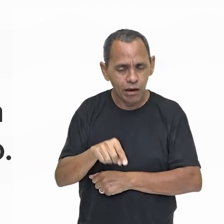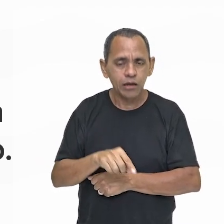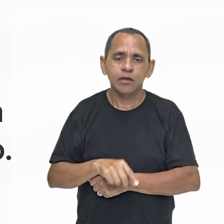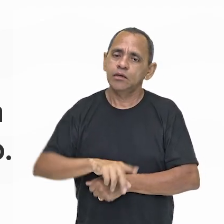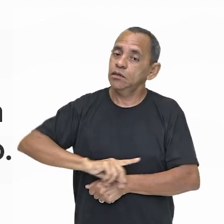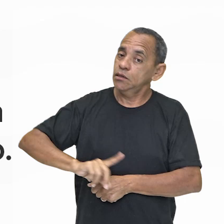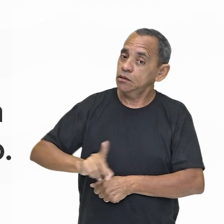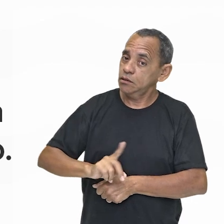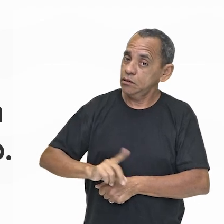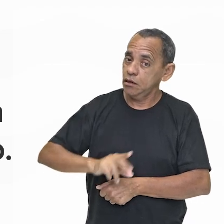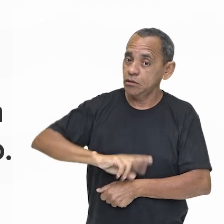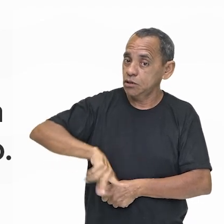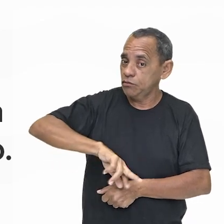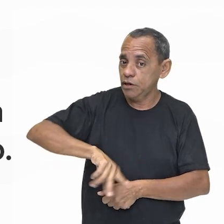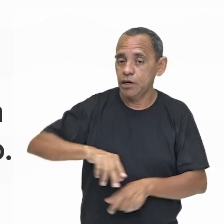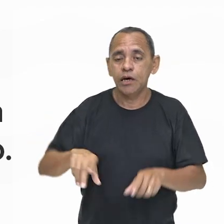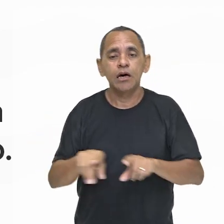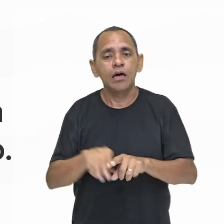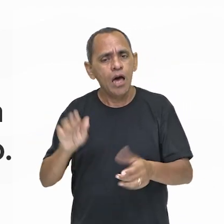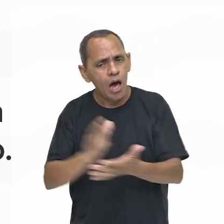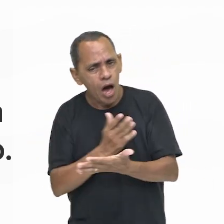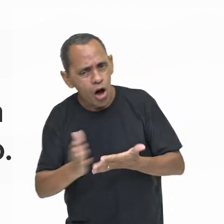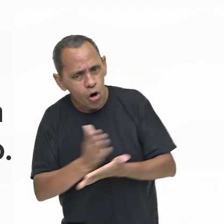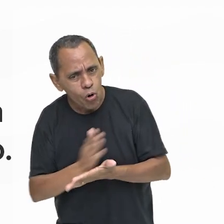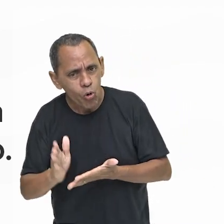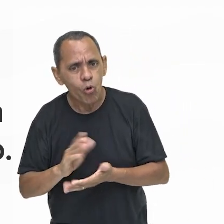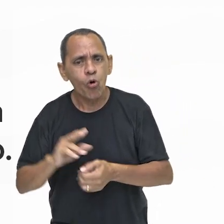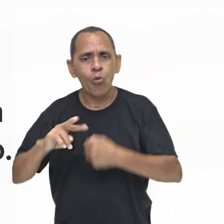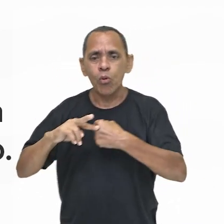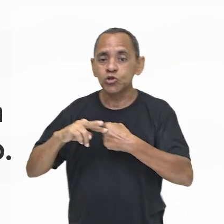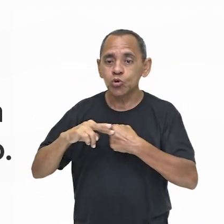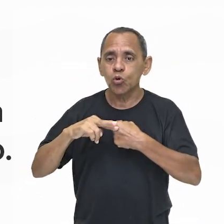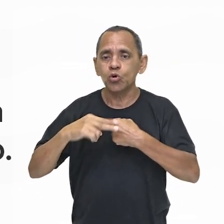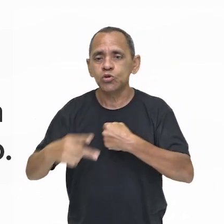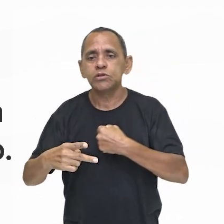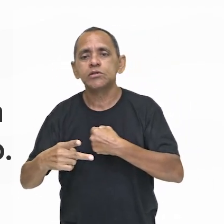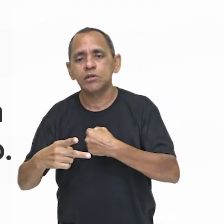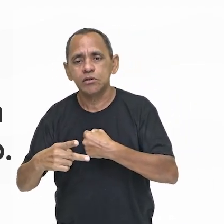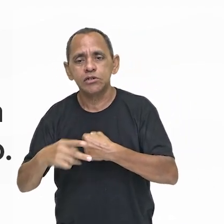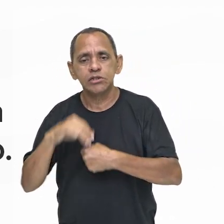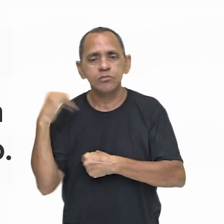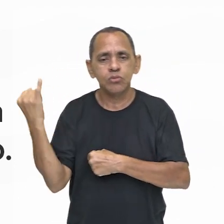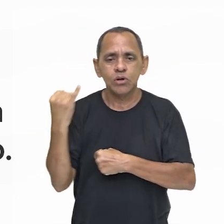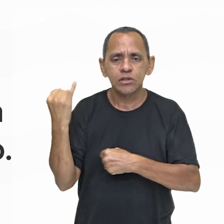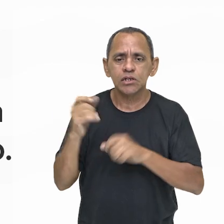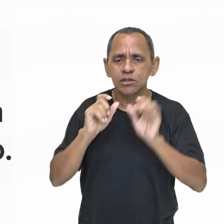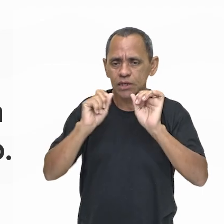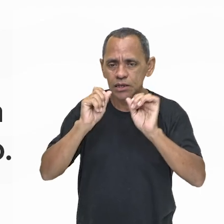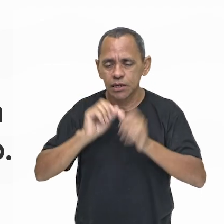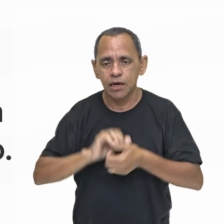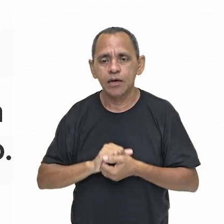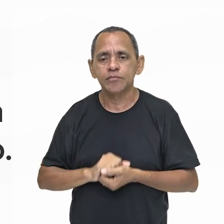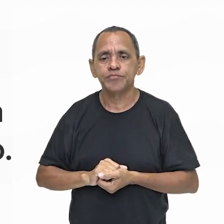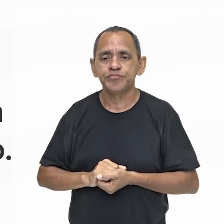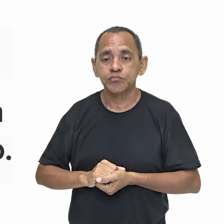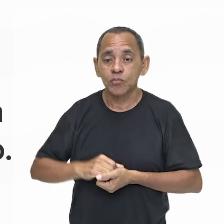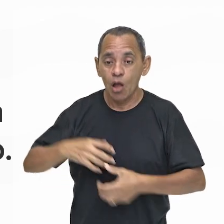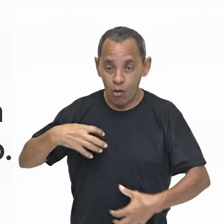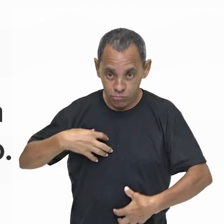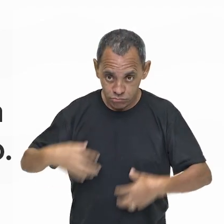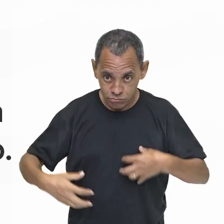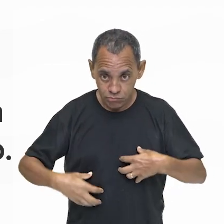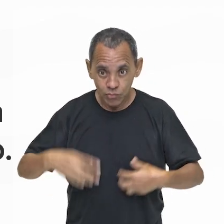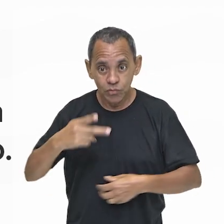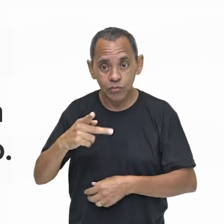algumas condições importantes, né? Então, às vezes é o pâncreas, que é um órgão do nosso corpo